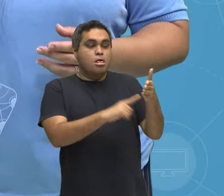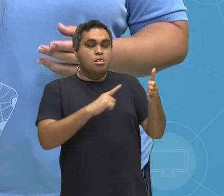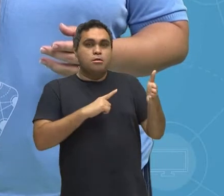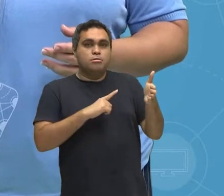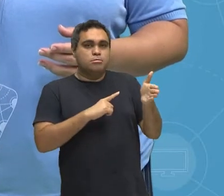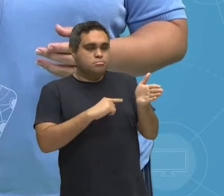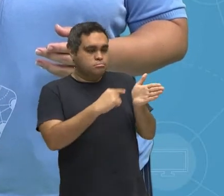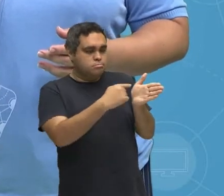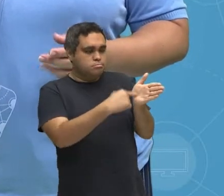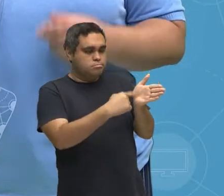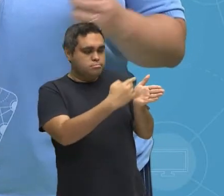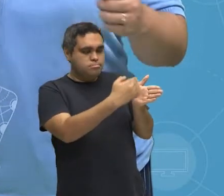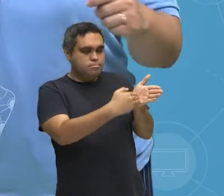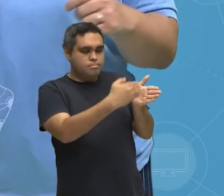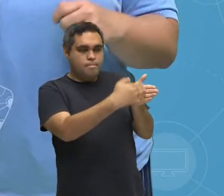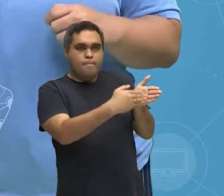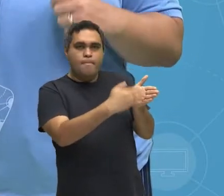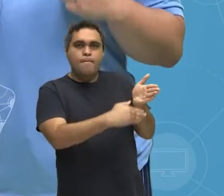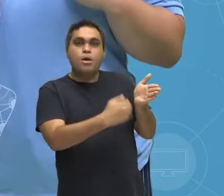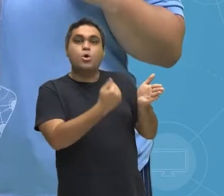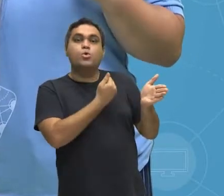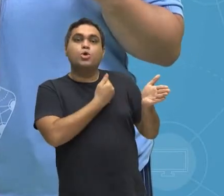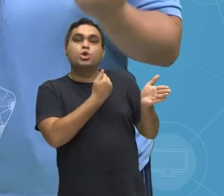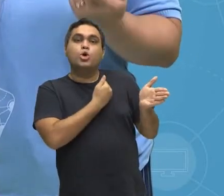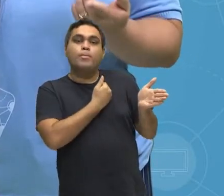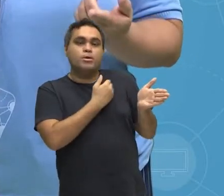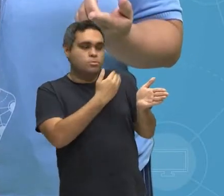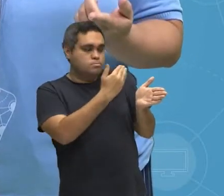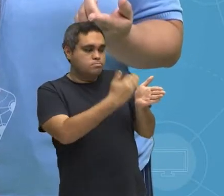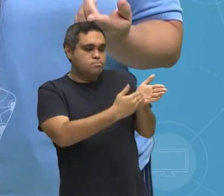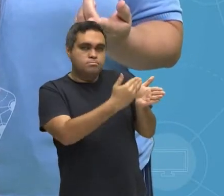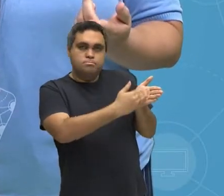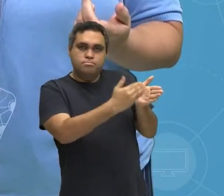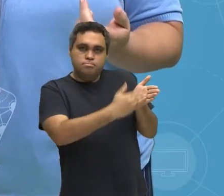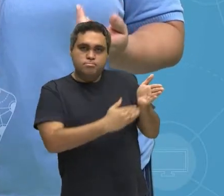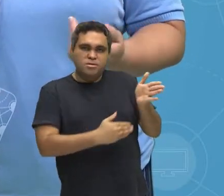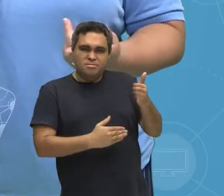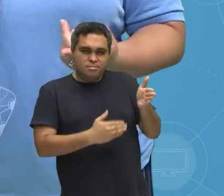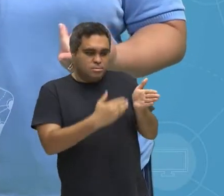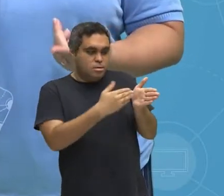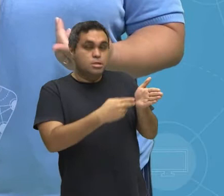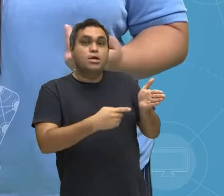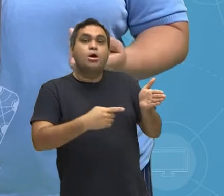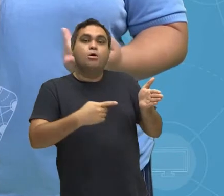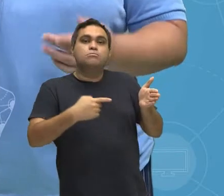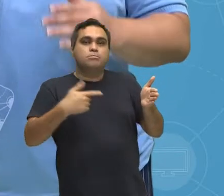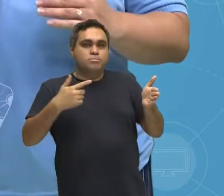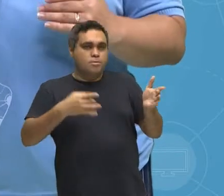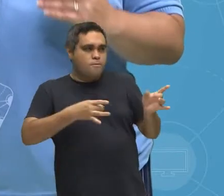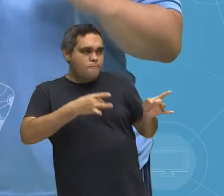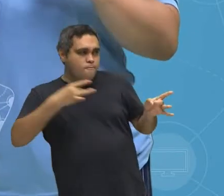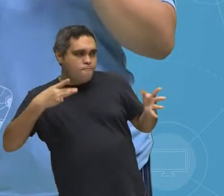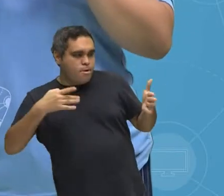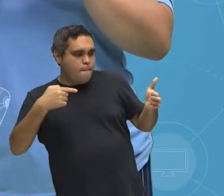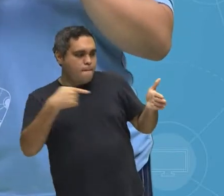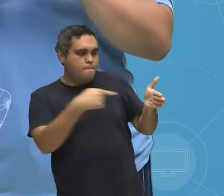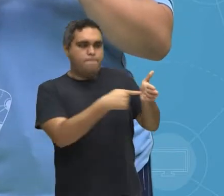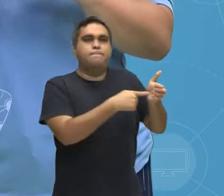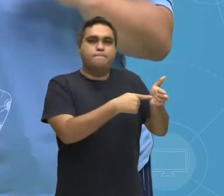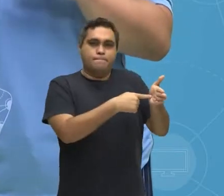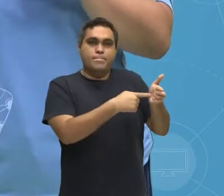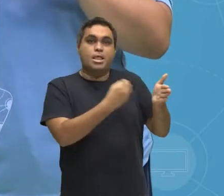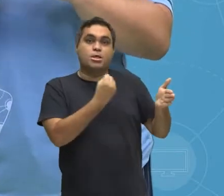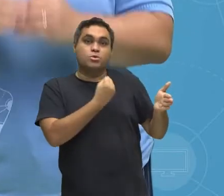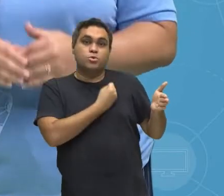uma numeração. Então, aonde esse atleta atinge as 3 flechas, vai somar o